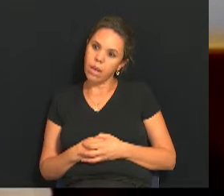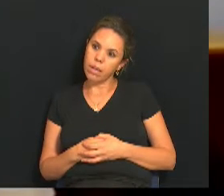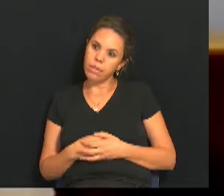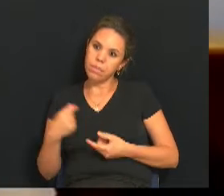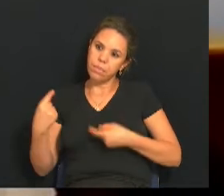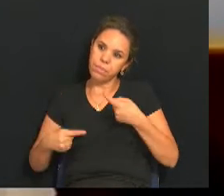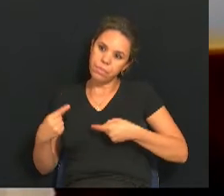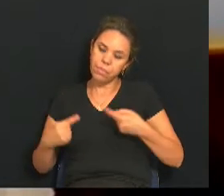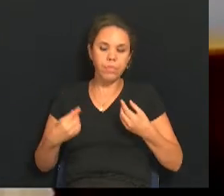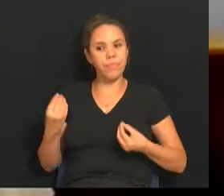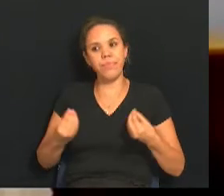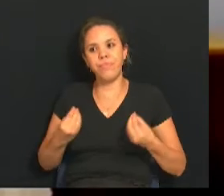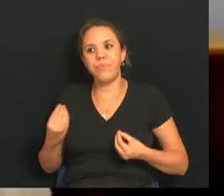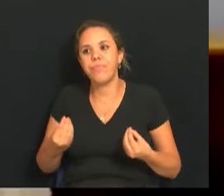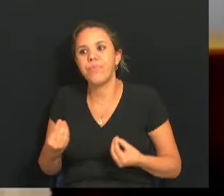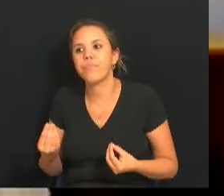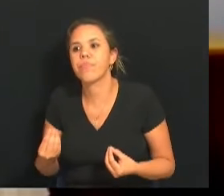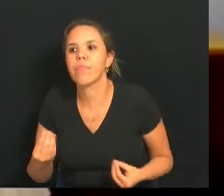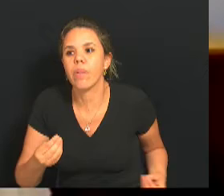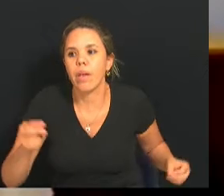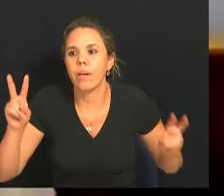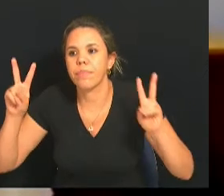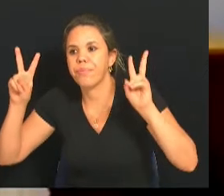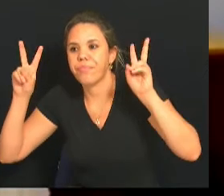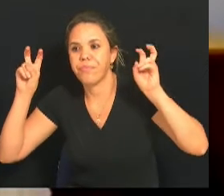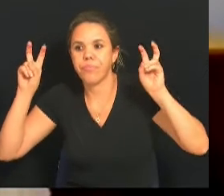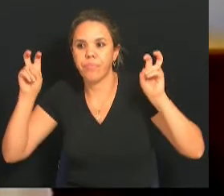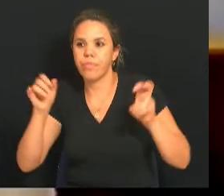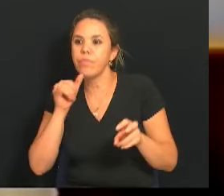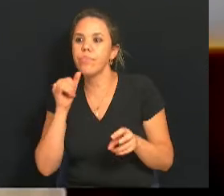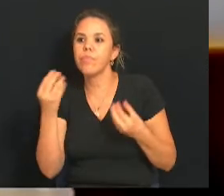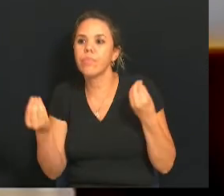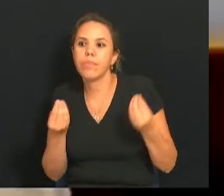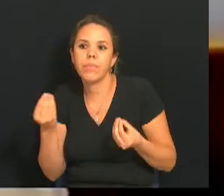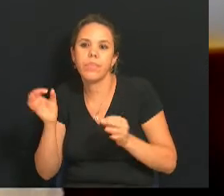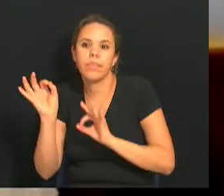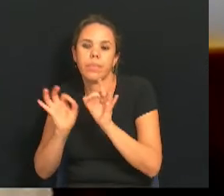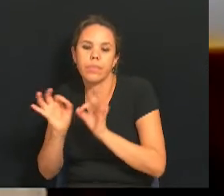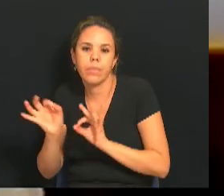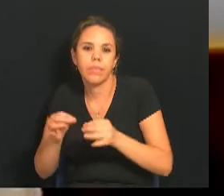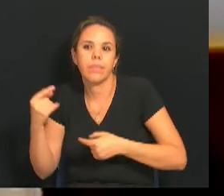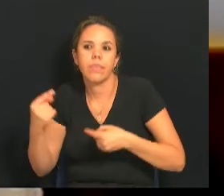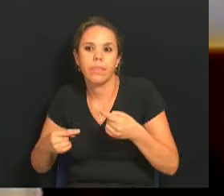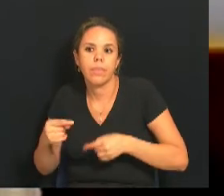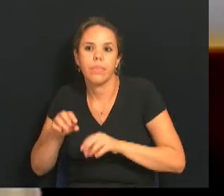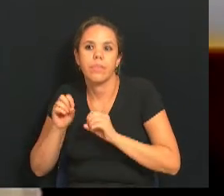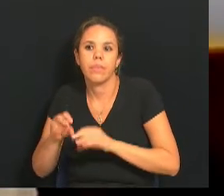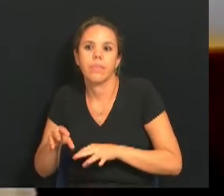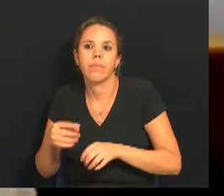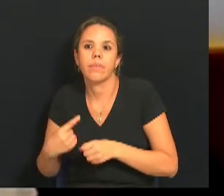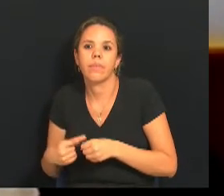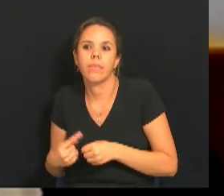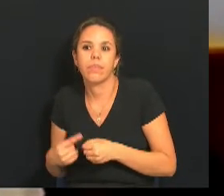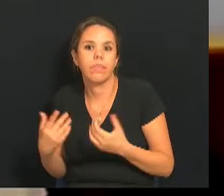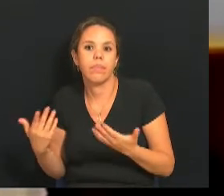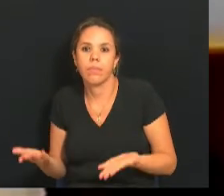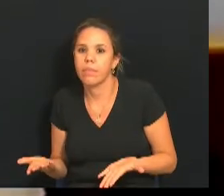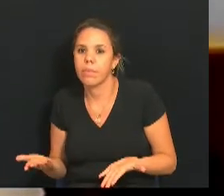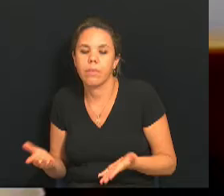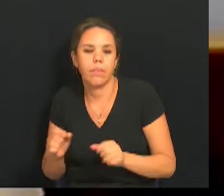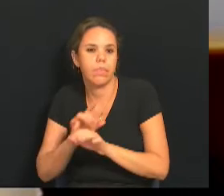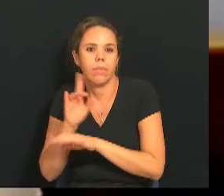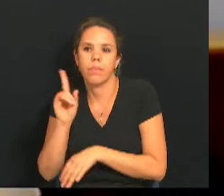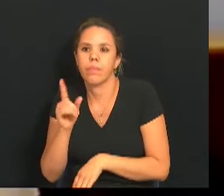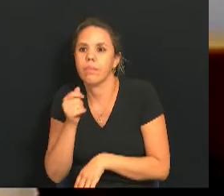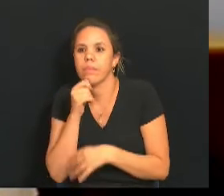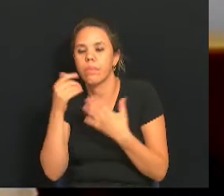é qual a relação, né? E como é que se produz a política educacional no município. Não fica claro.